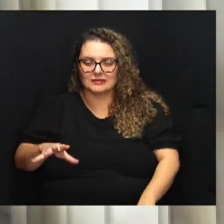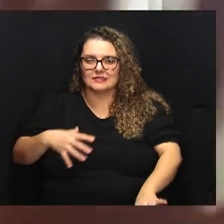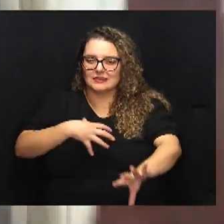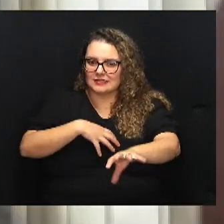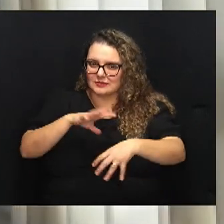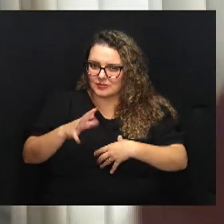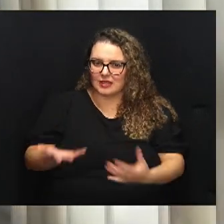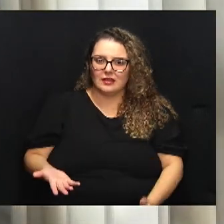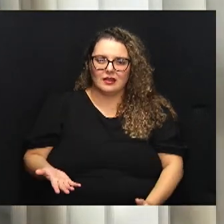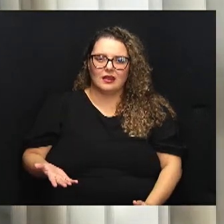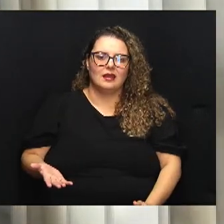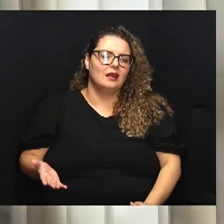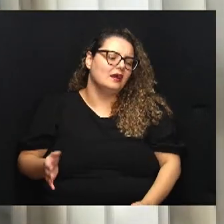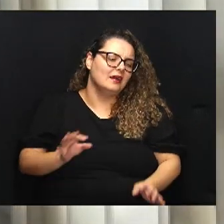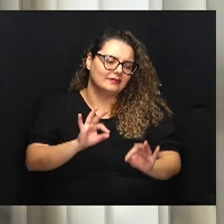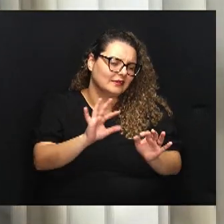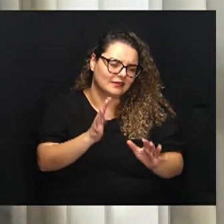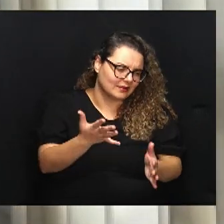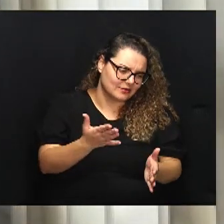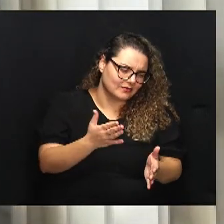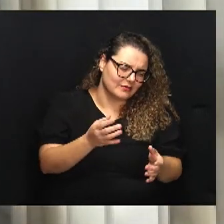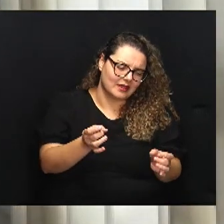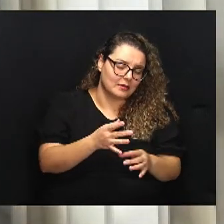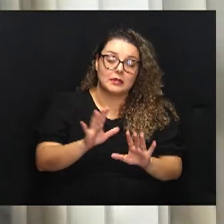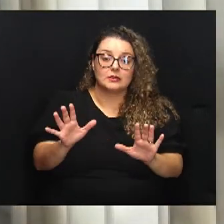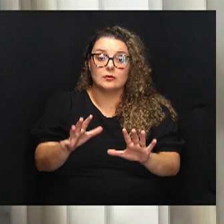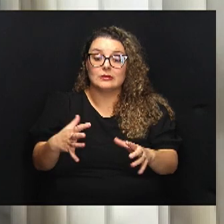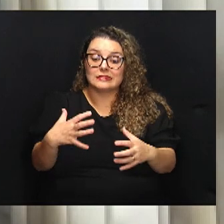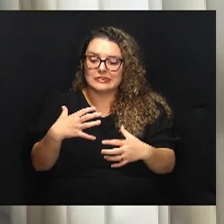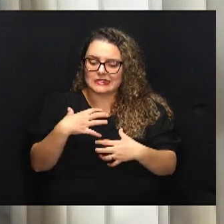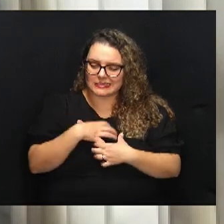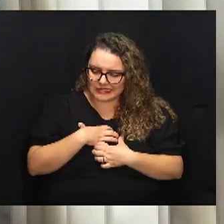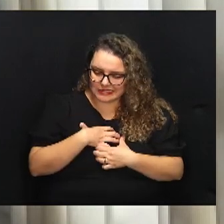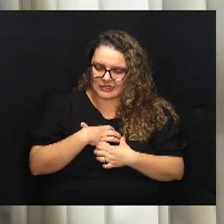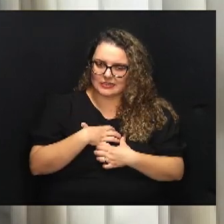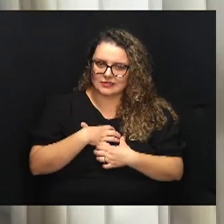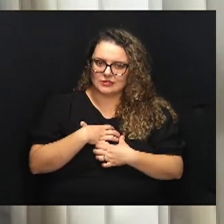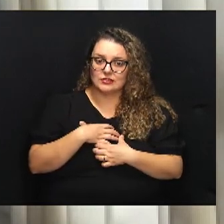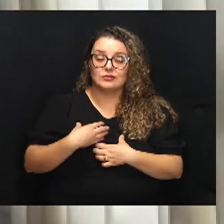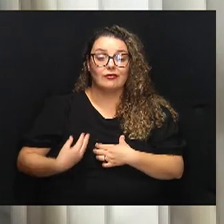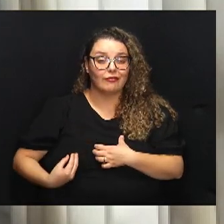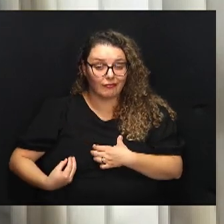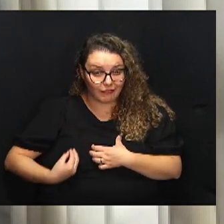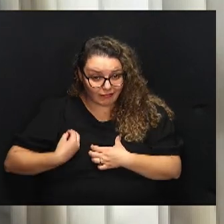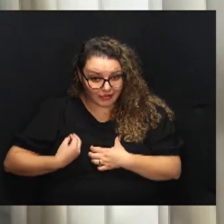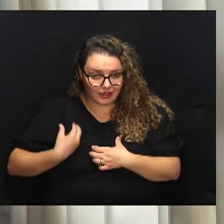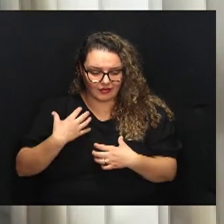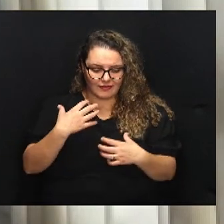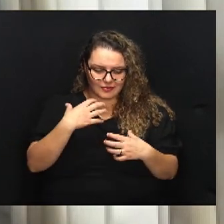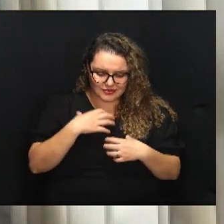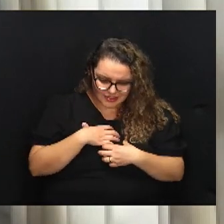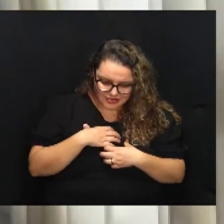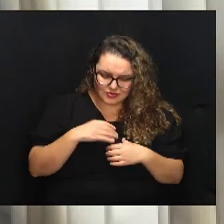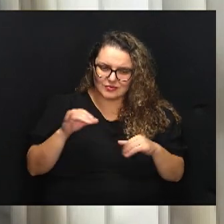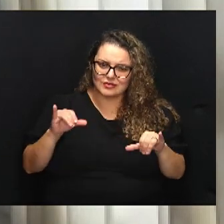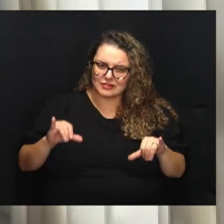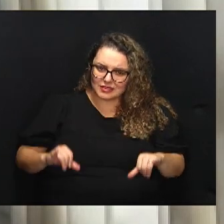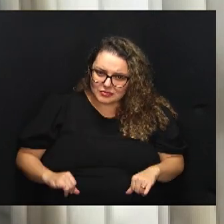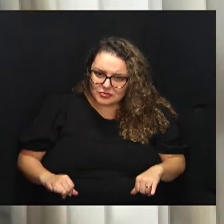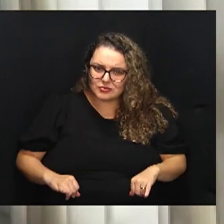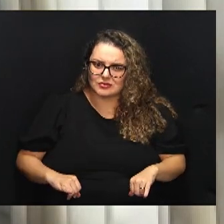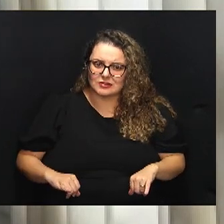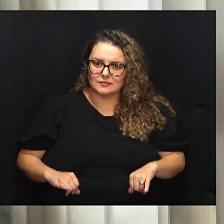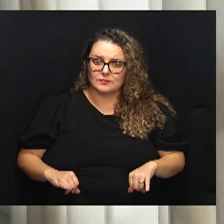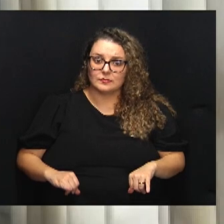isso vai passar. Não, sente a dor daquilo que você está sentindo mesmo, reconheça a sua dor, para